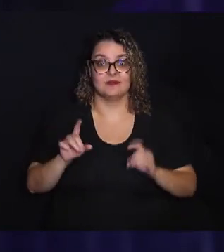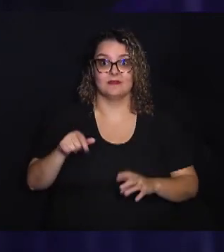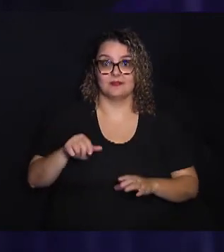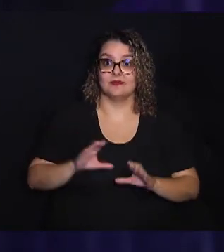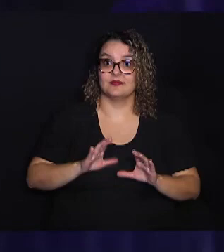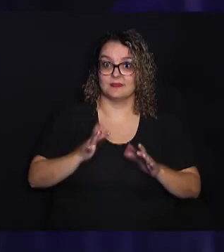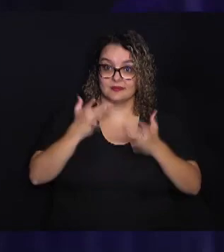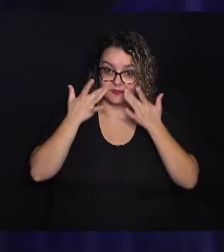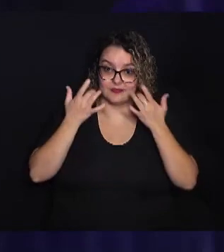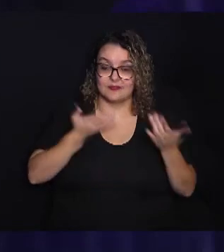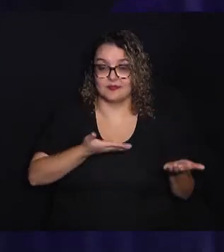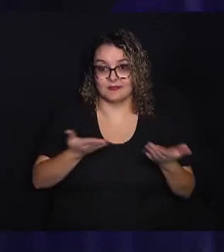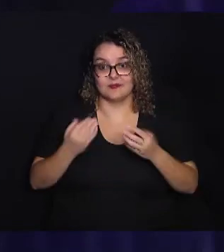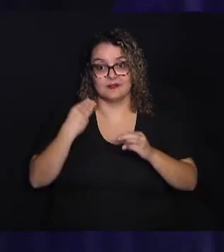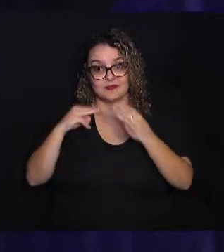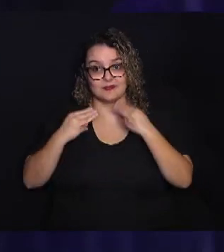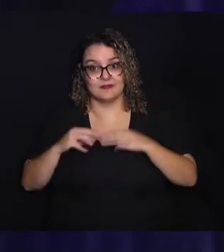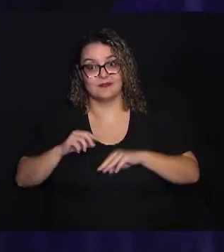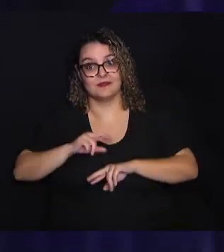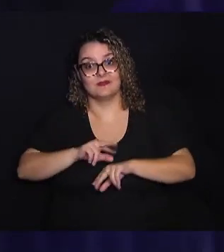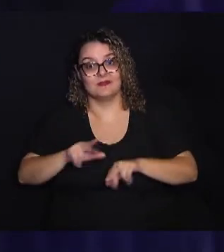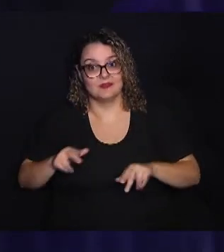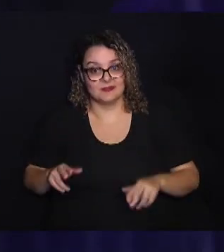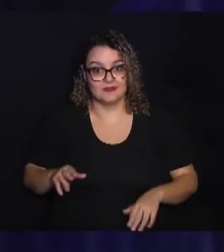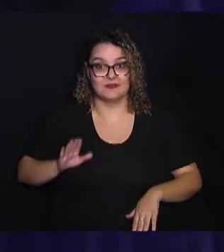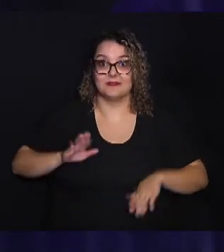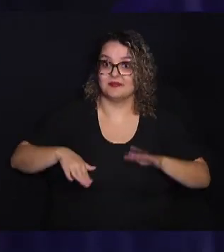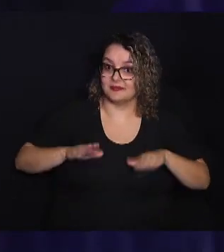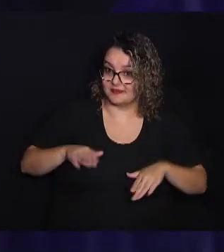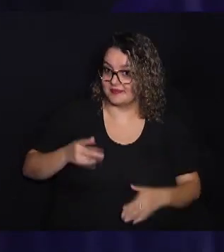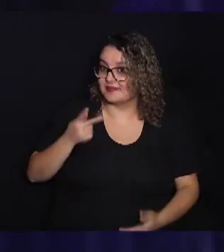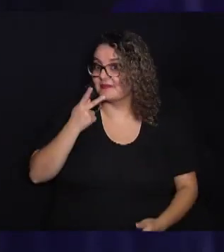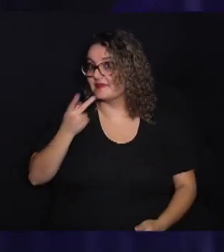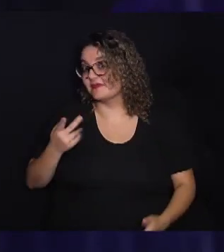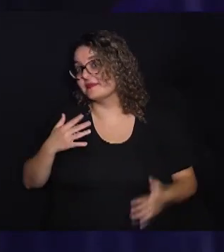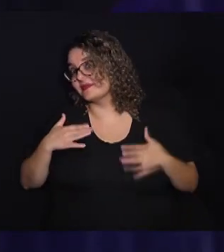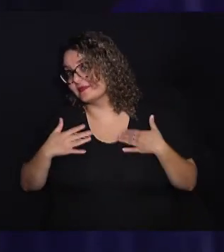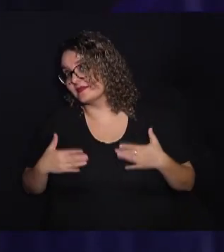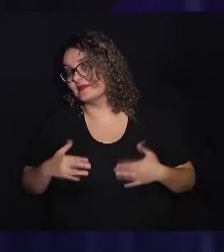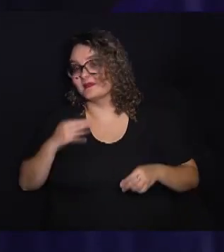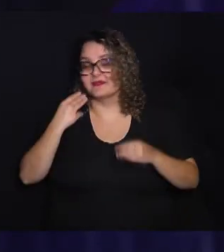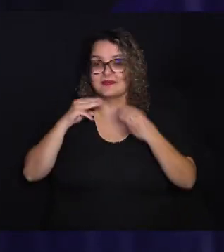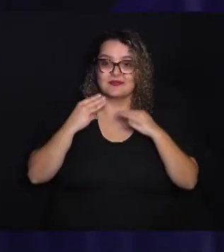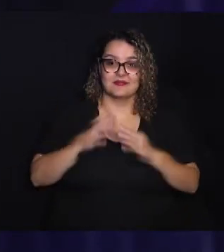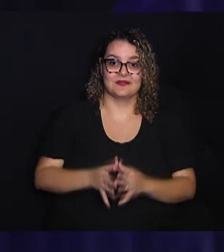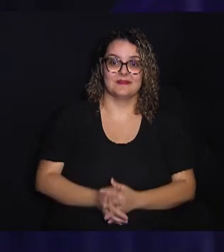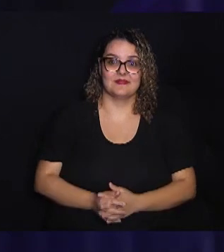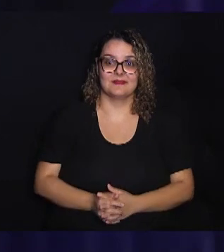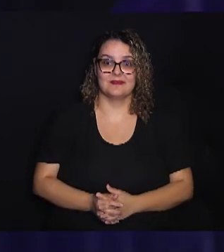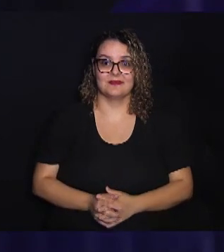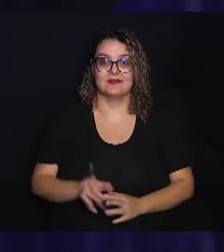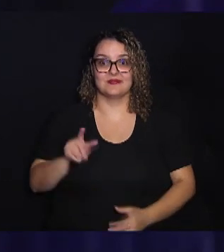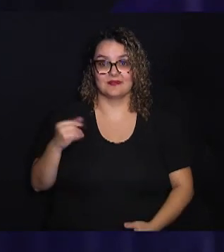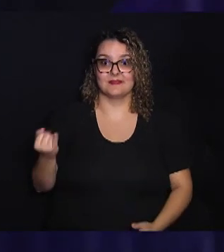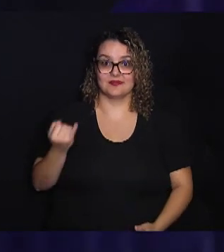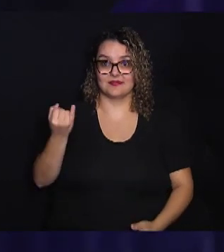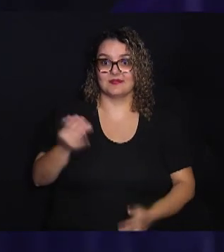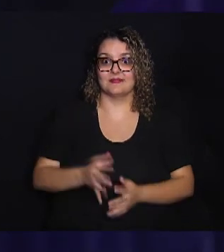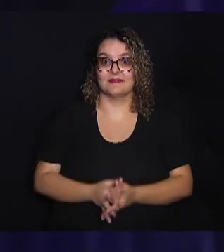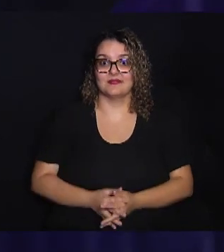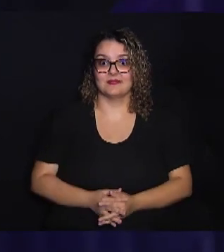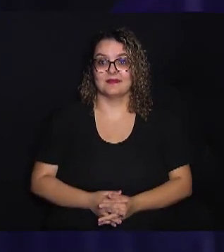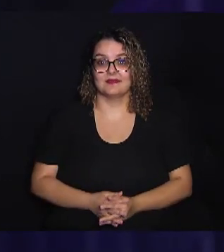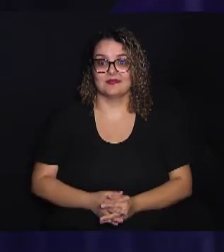fantástico, musical, com muita percussão, já que a gente está falando de corpo, né, de música, e vale muito a pena.